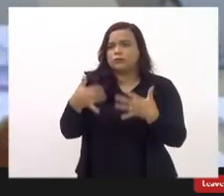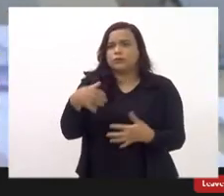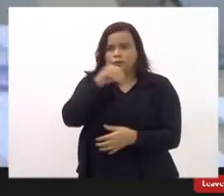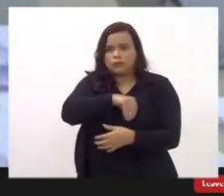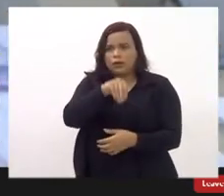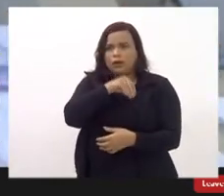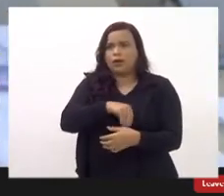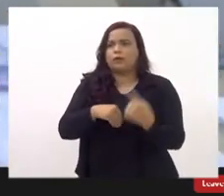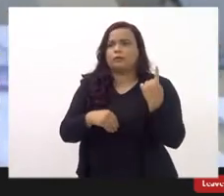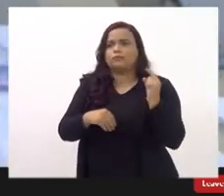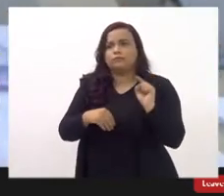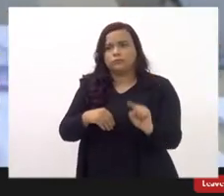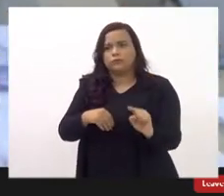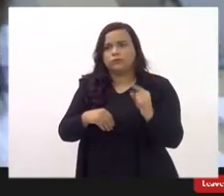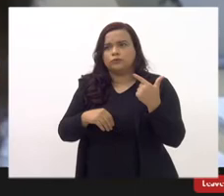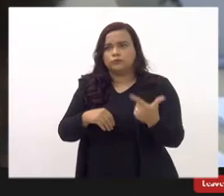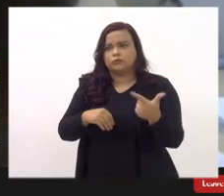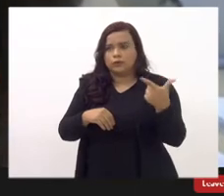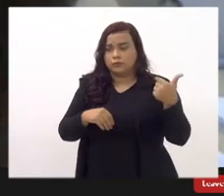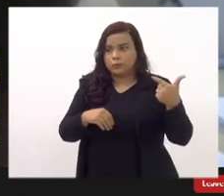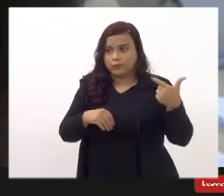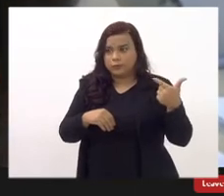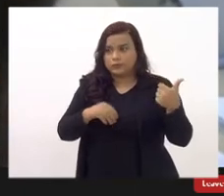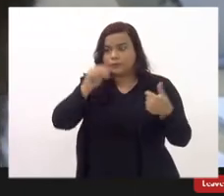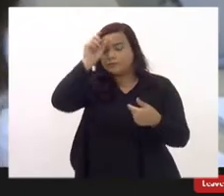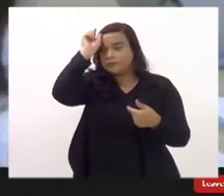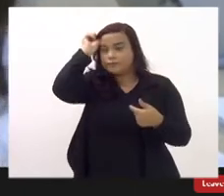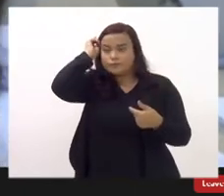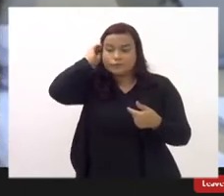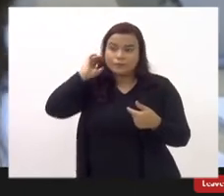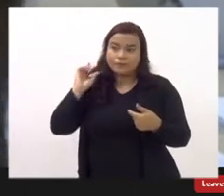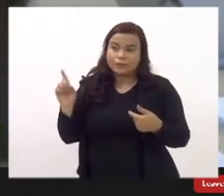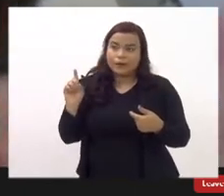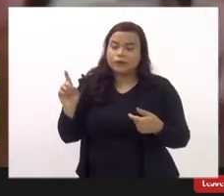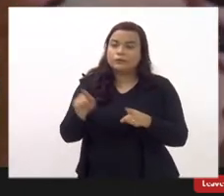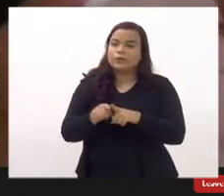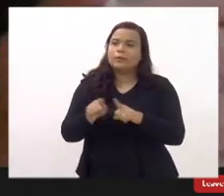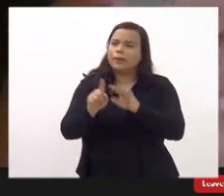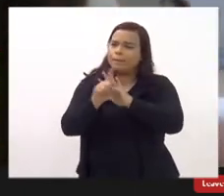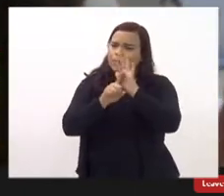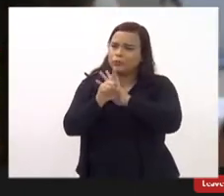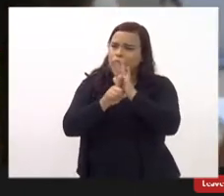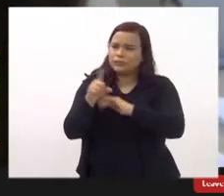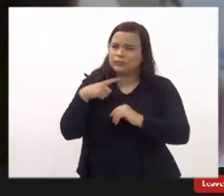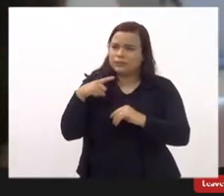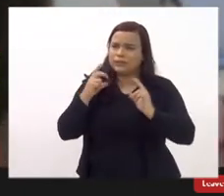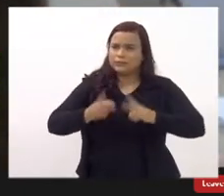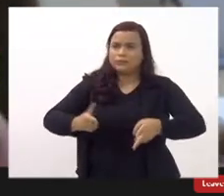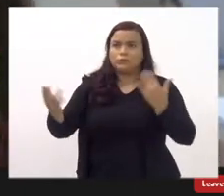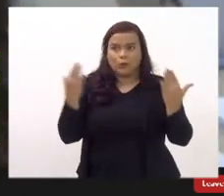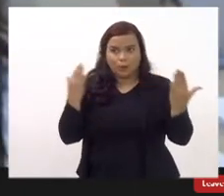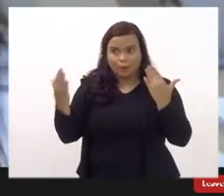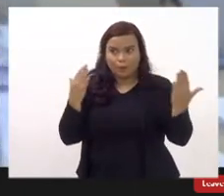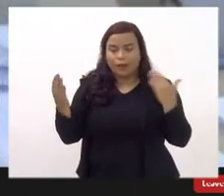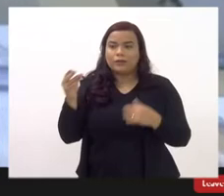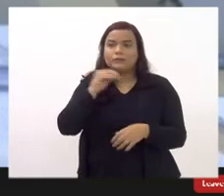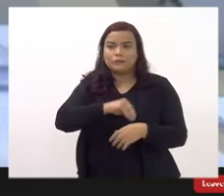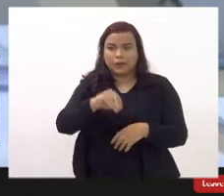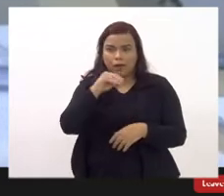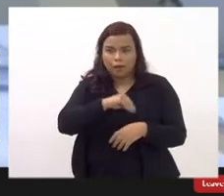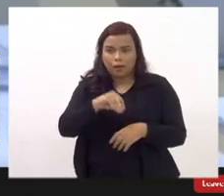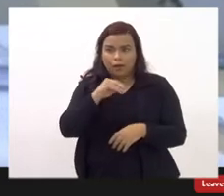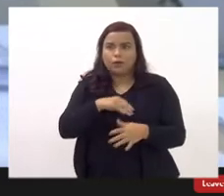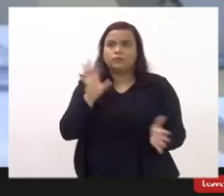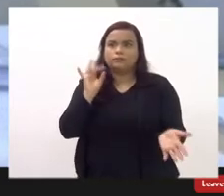1.212. O DIEESE, ele sempre faz uma pesquisa, né, que compara o salário mínimo